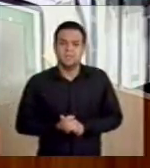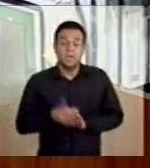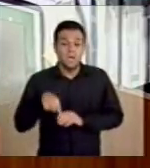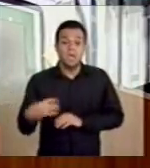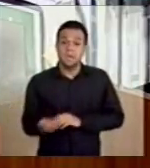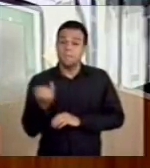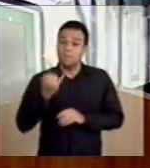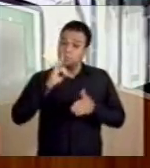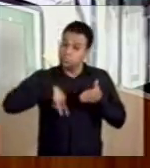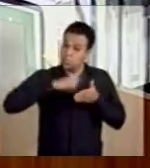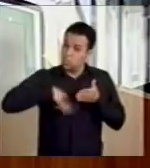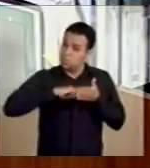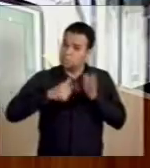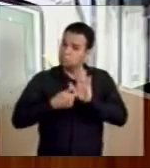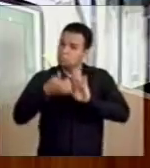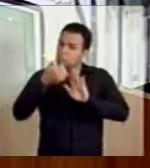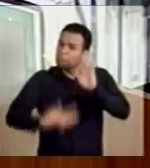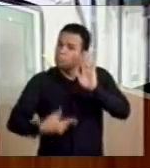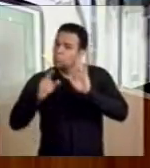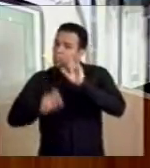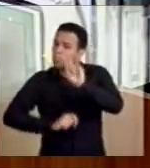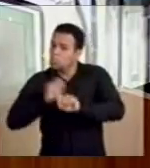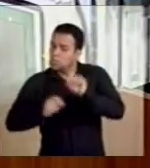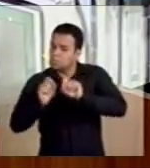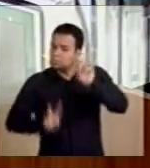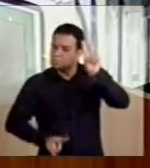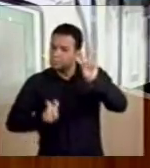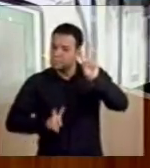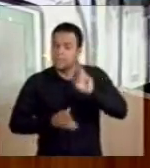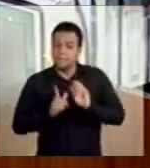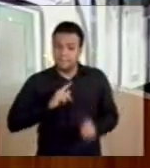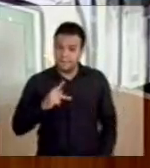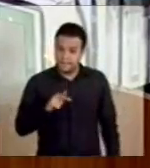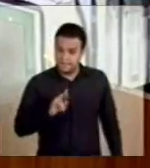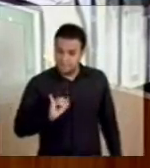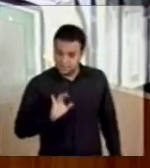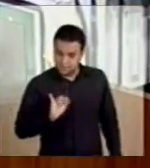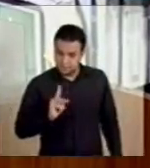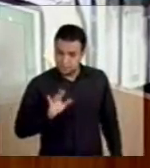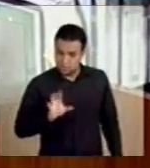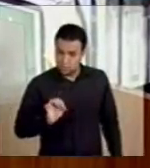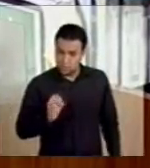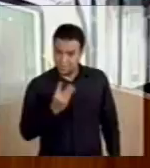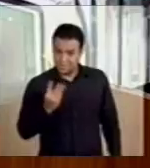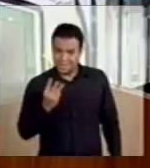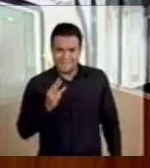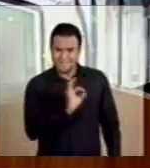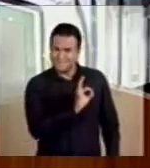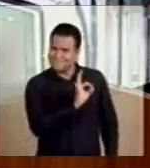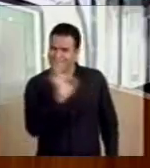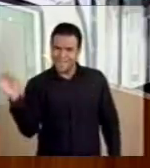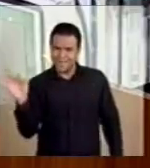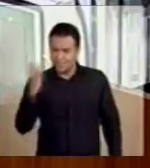importante documento estabelece que, aspas, é o princípio número 3, nenhuma pessoa deverá ser